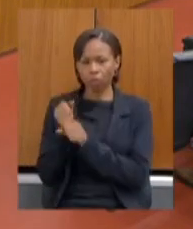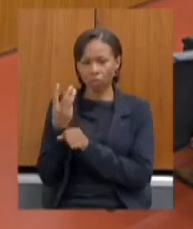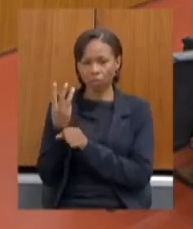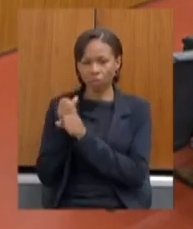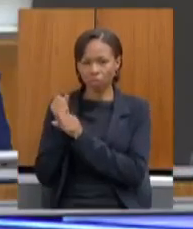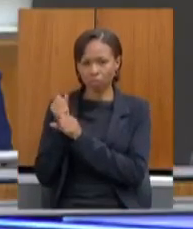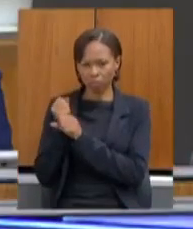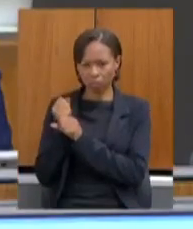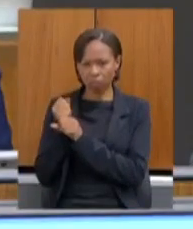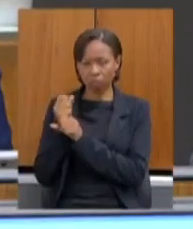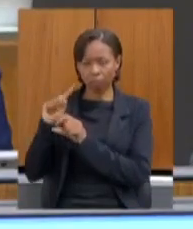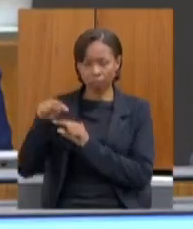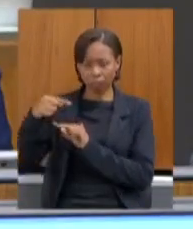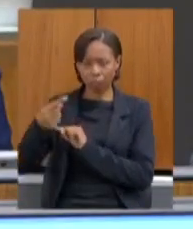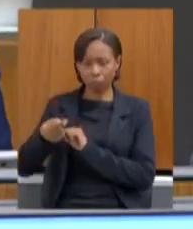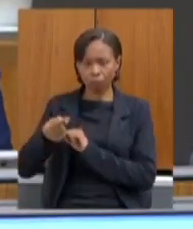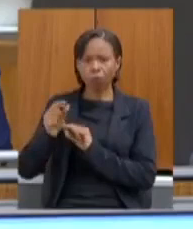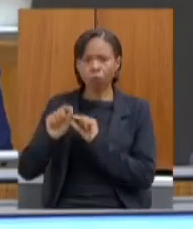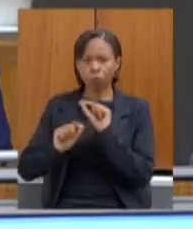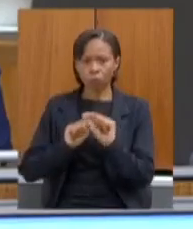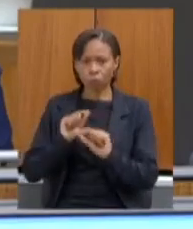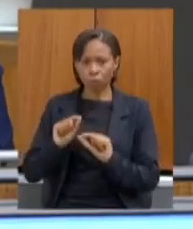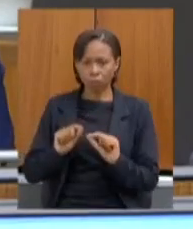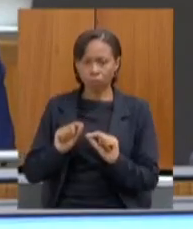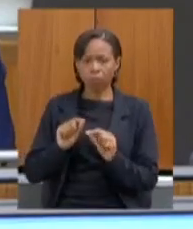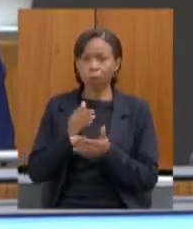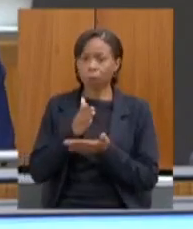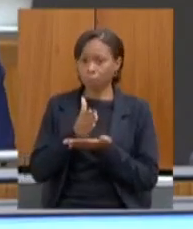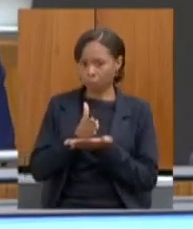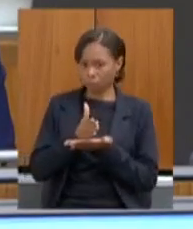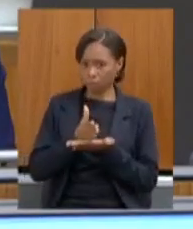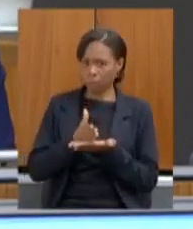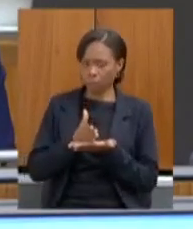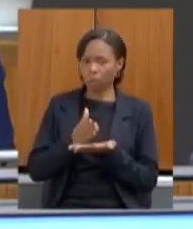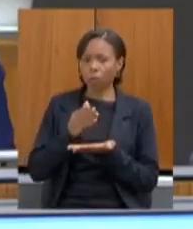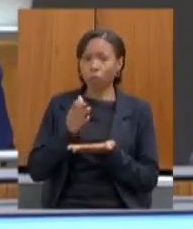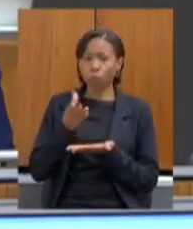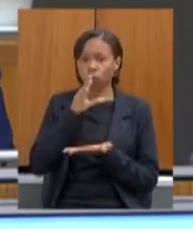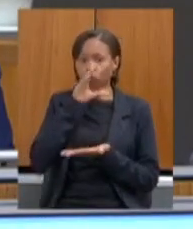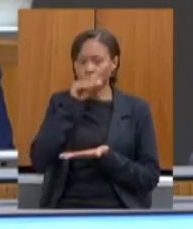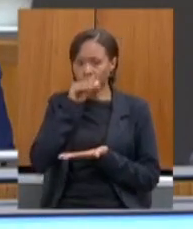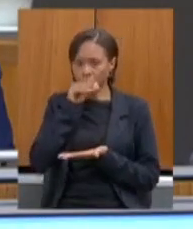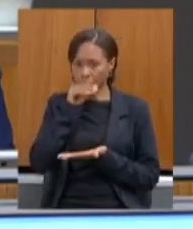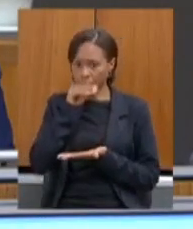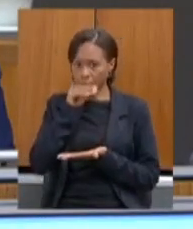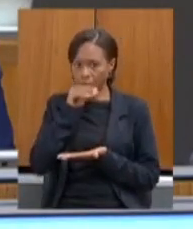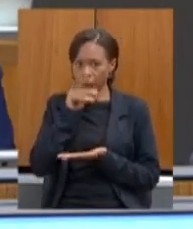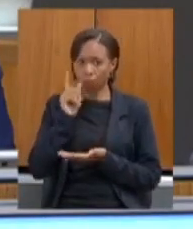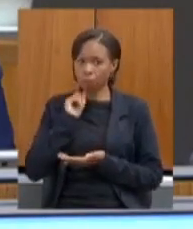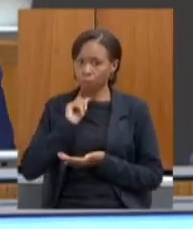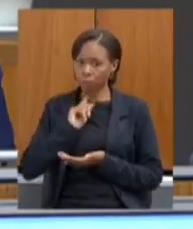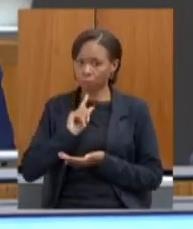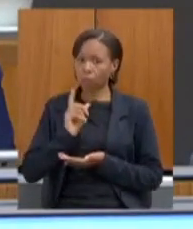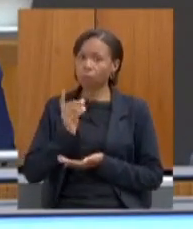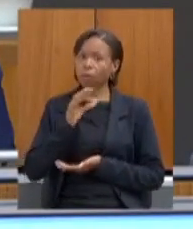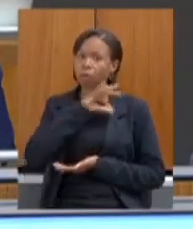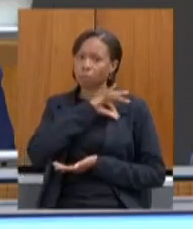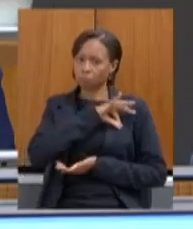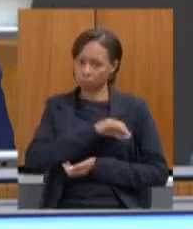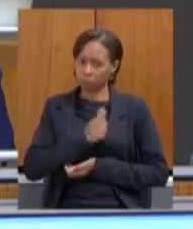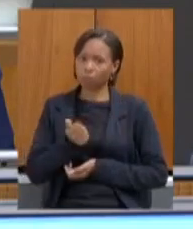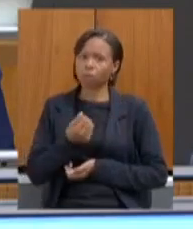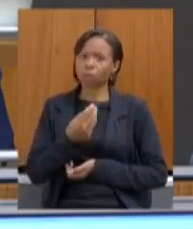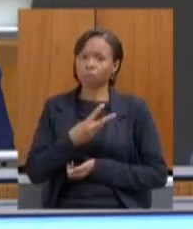parte dos servidores do Estado de Minas Gerais receberão seu 13º no ano corrente. Então, foi feito um